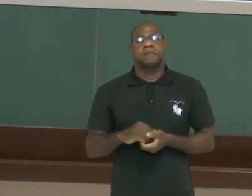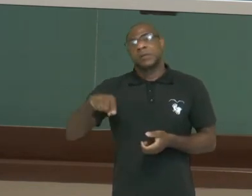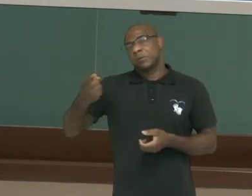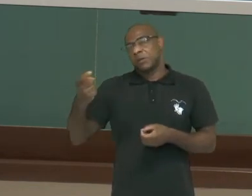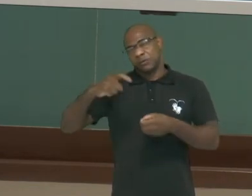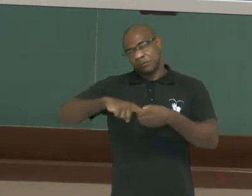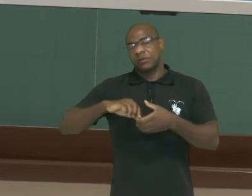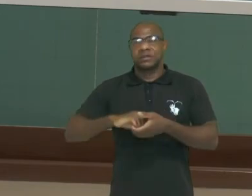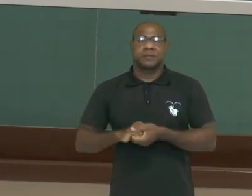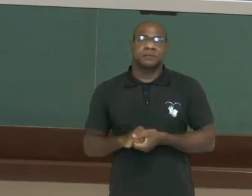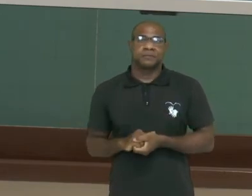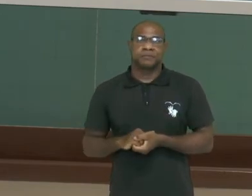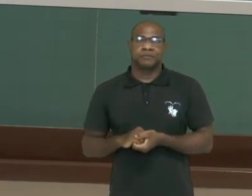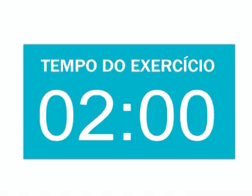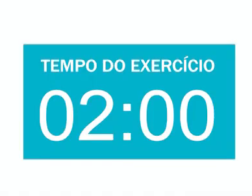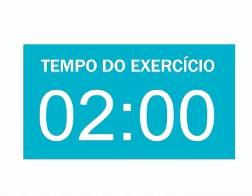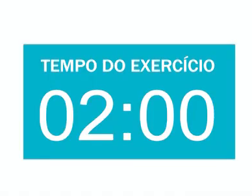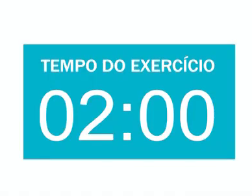então, para conferir. Até já!